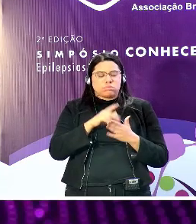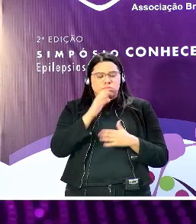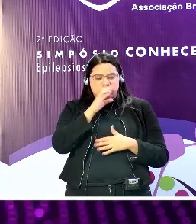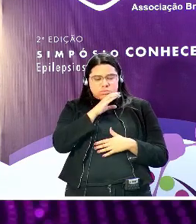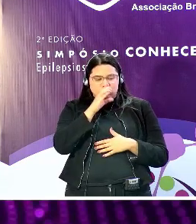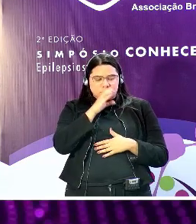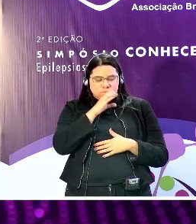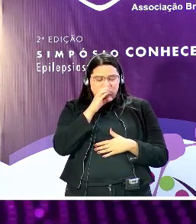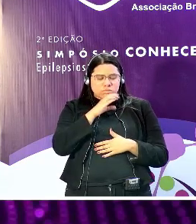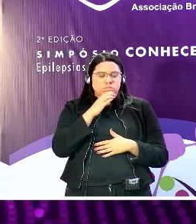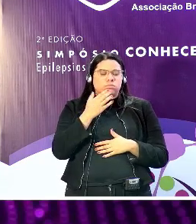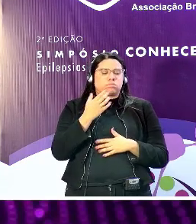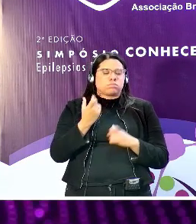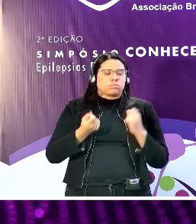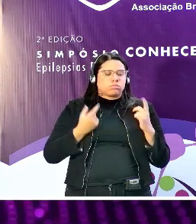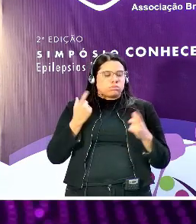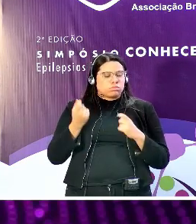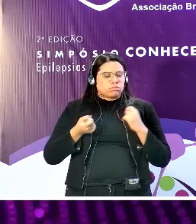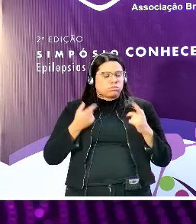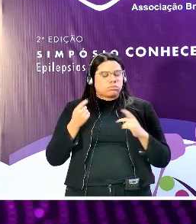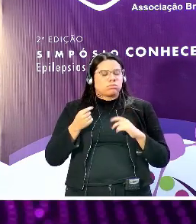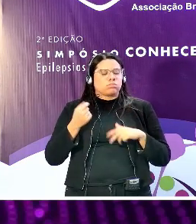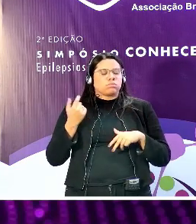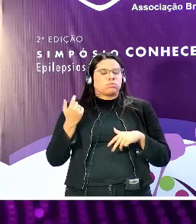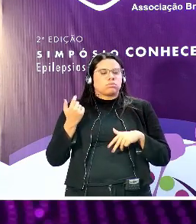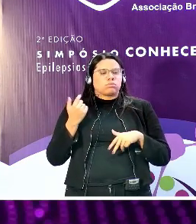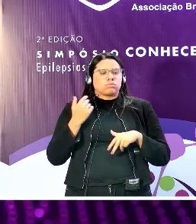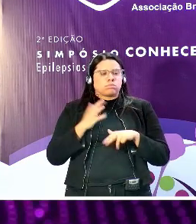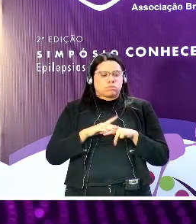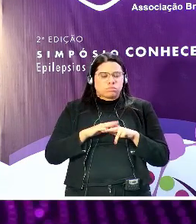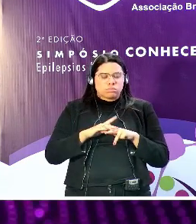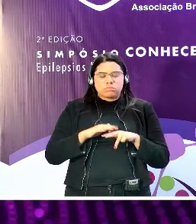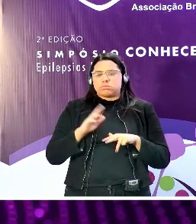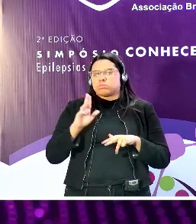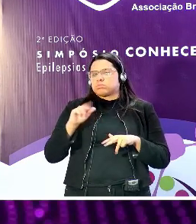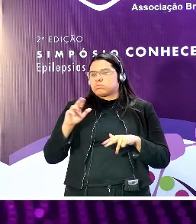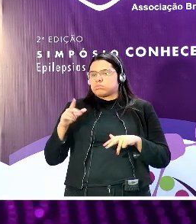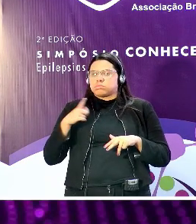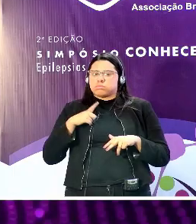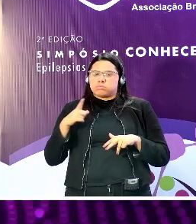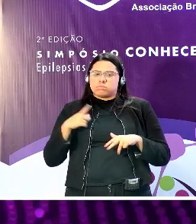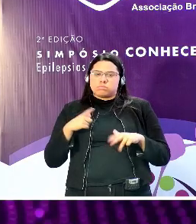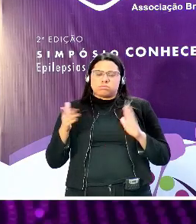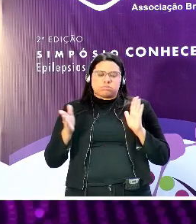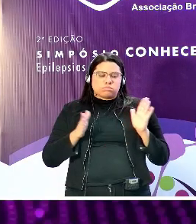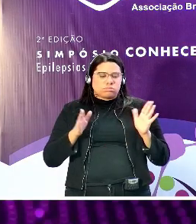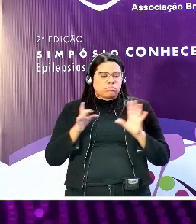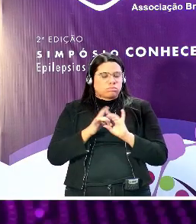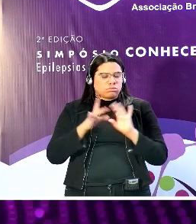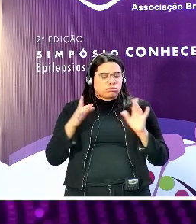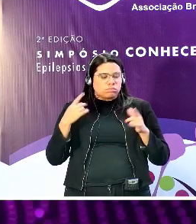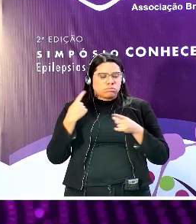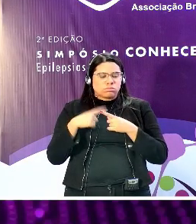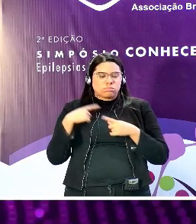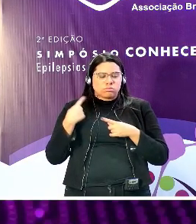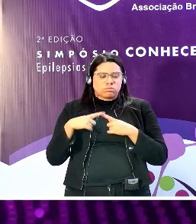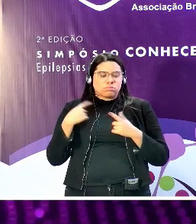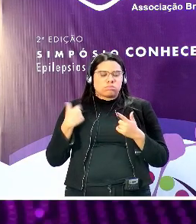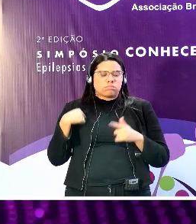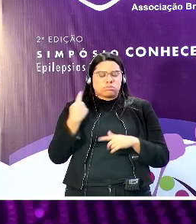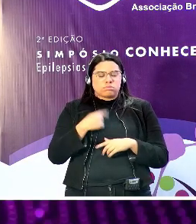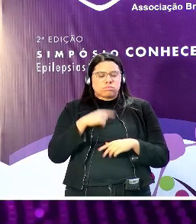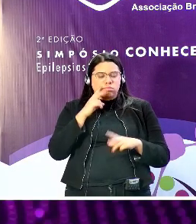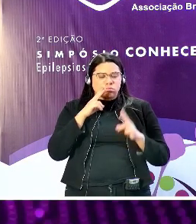né? Alguns desses pacientes nunca vão ter acesso, porque a gente está olhando